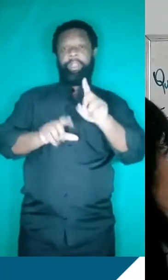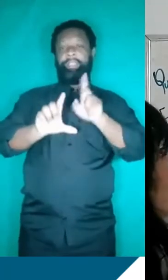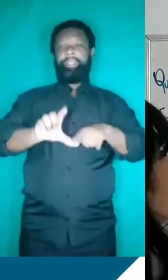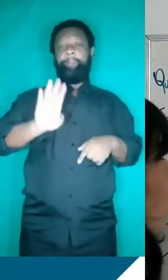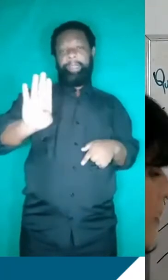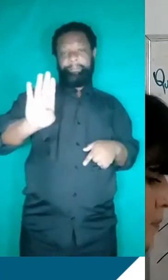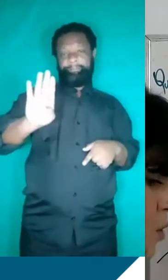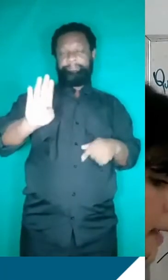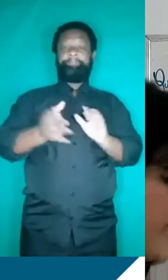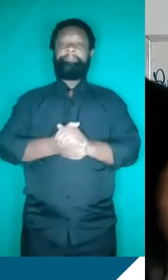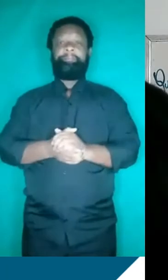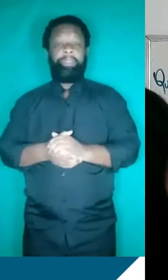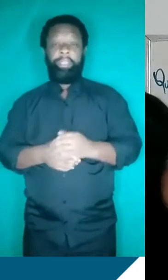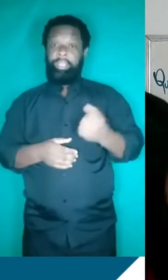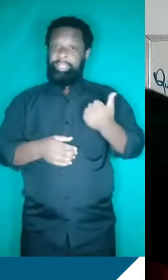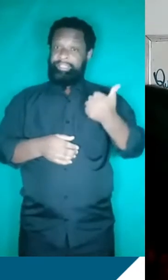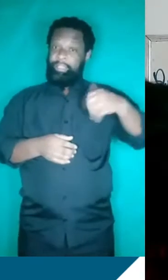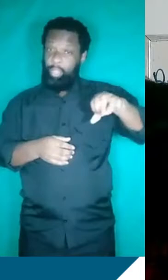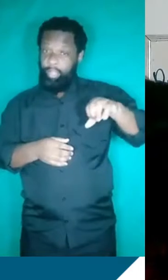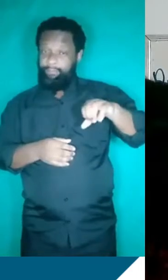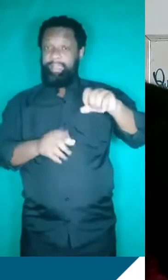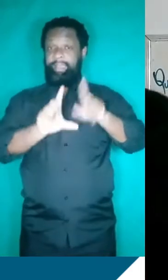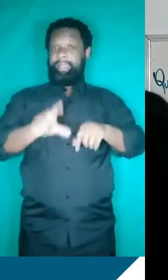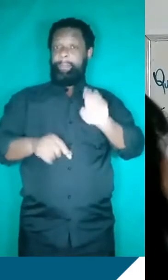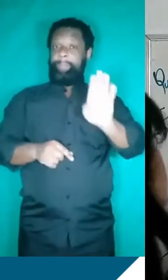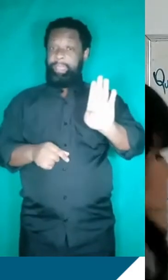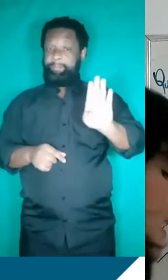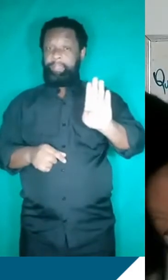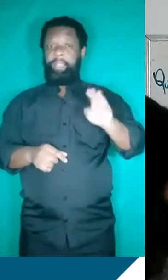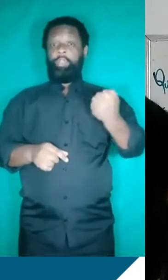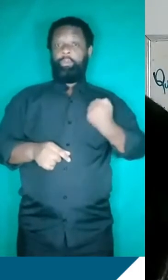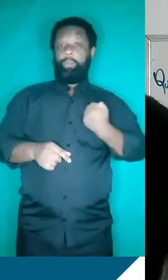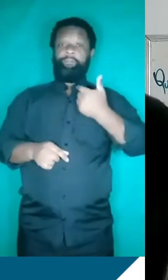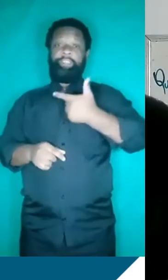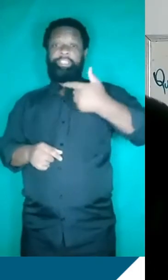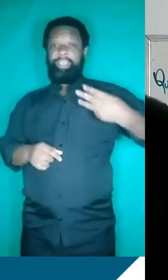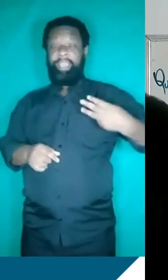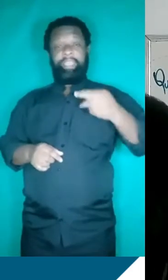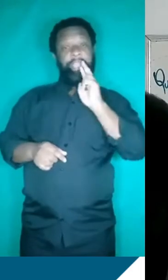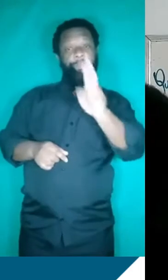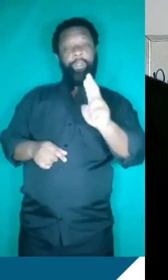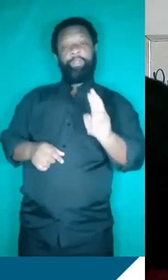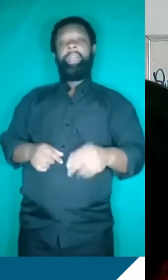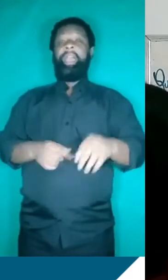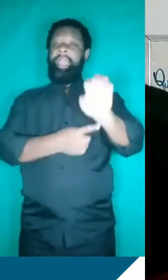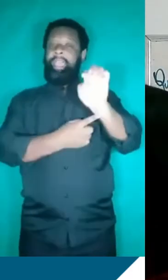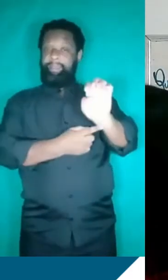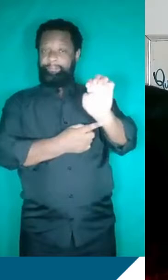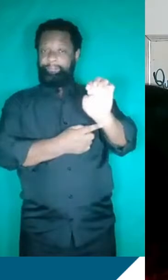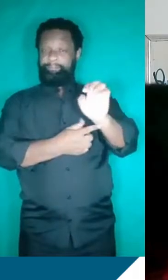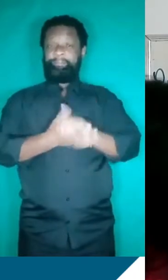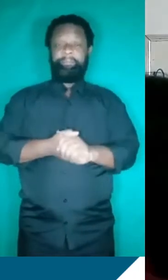letra B de bola, tudo bem? Então, aqui 19, B de bola, e a 23 seria E